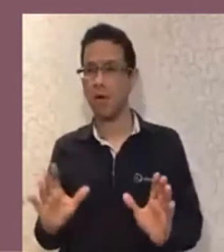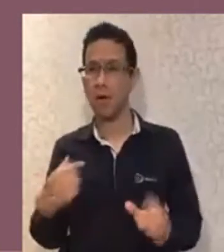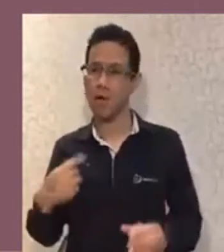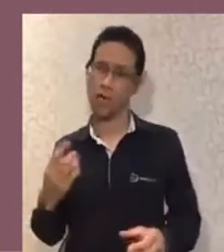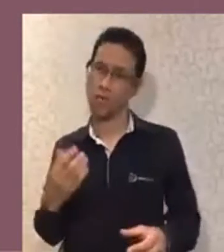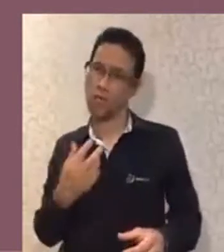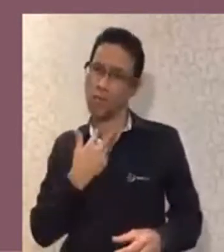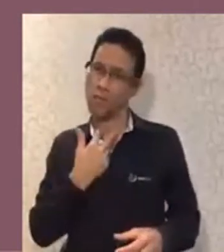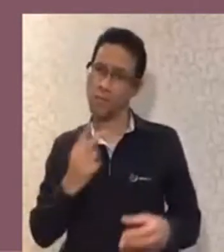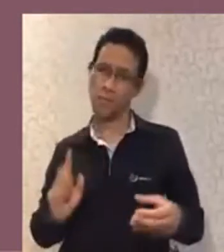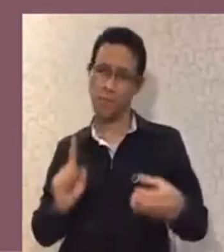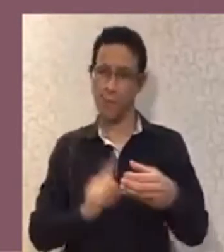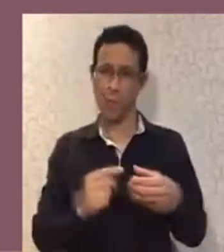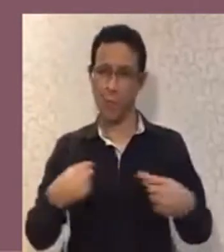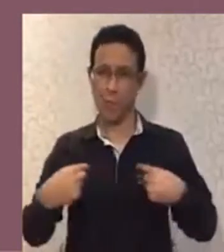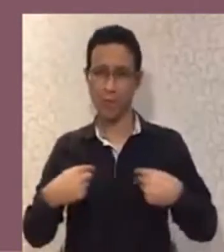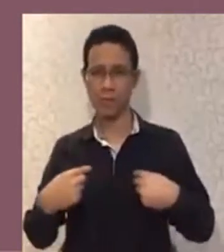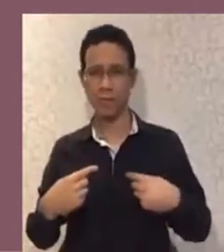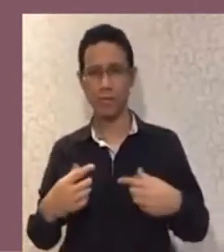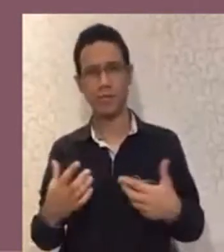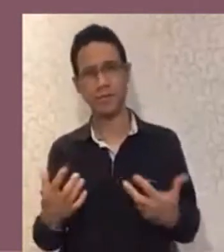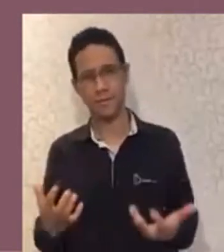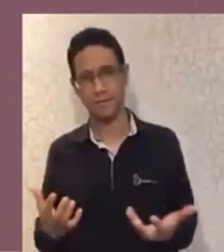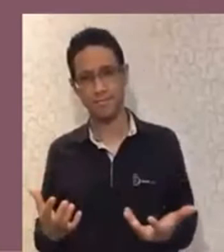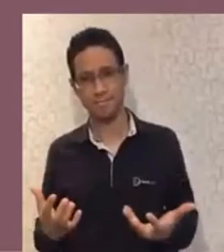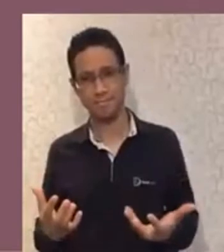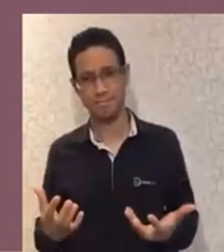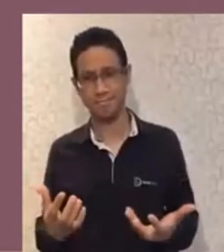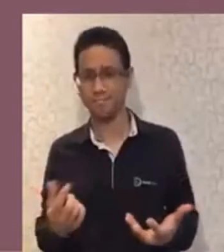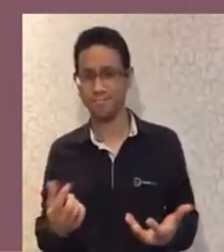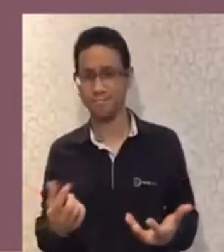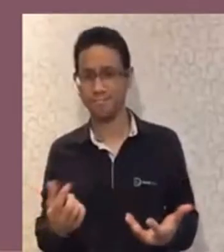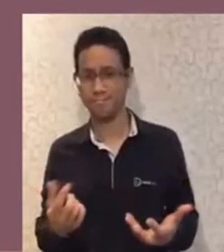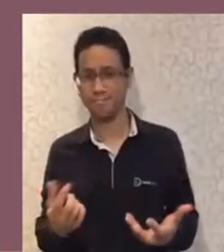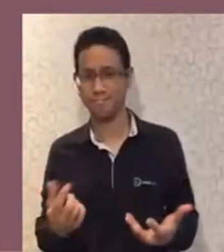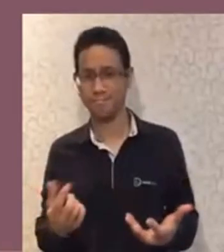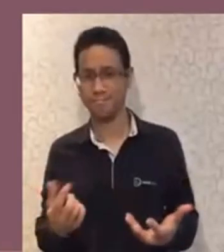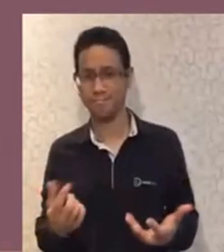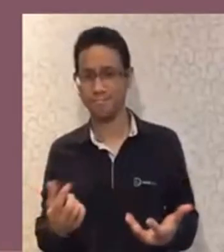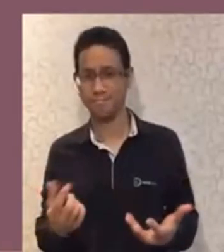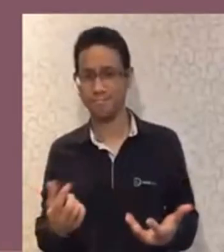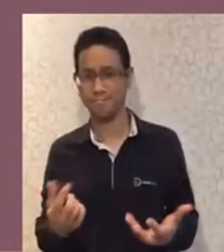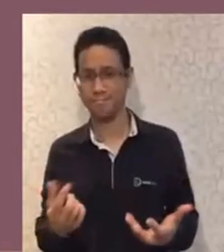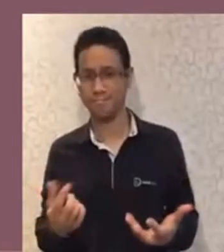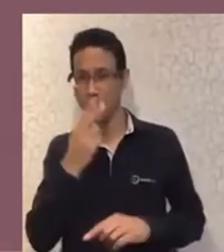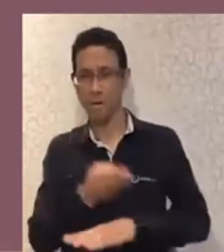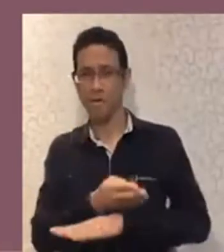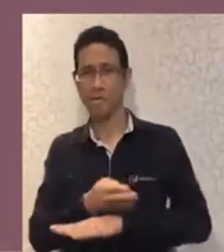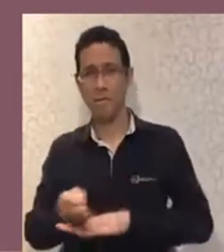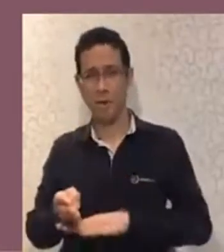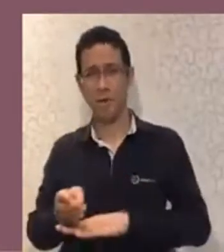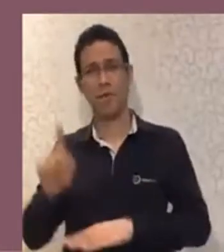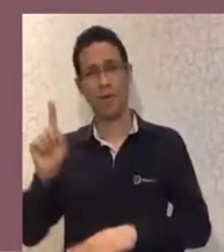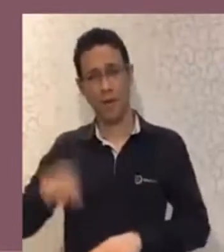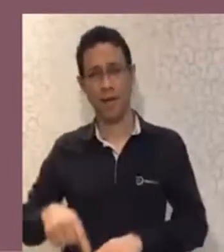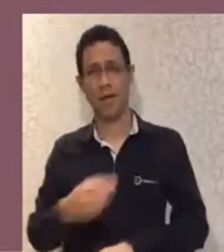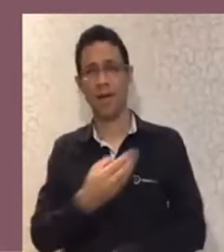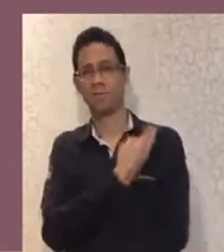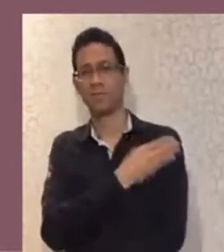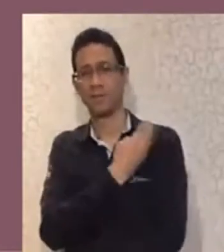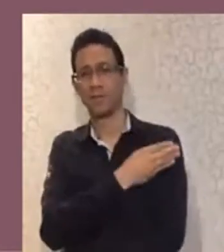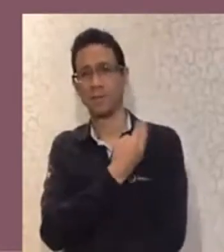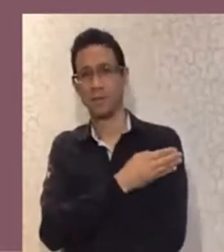luta antirracista, sabe o que você, né, eu, estamos fazendo? O lugar do branco é o racismo. Eu só posso ser